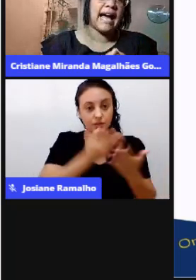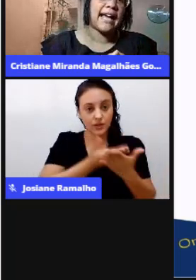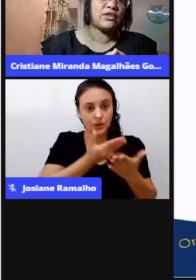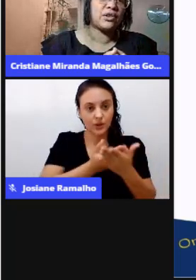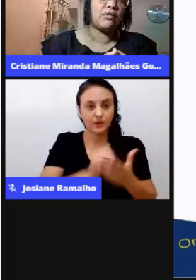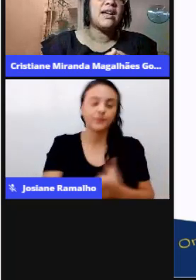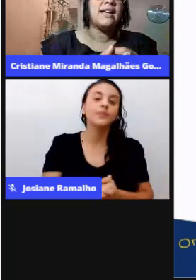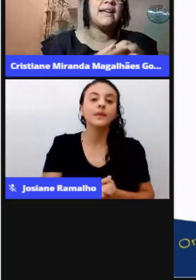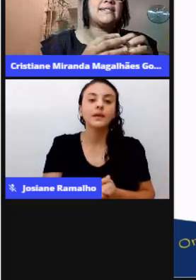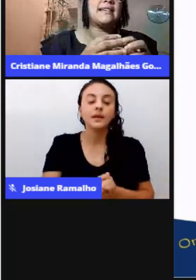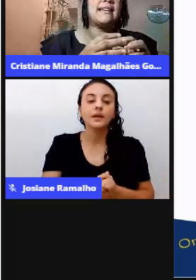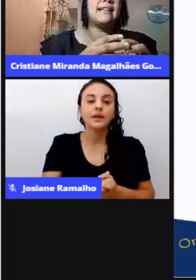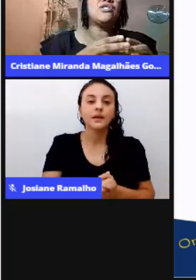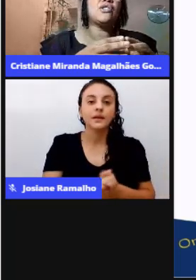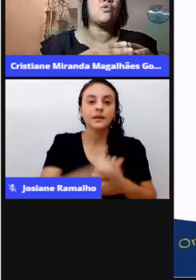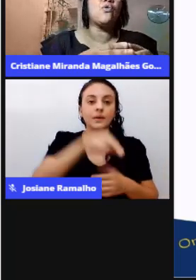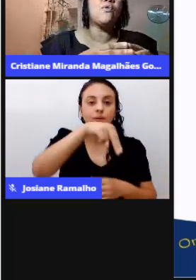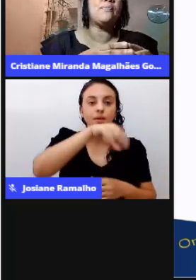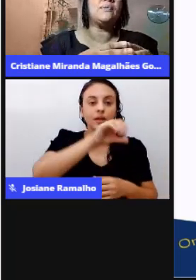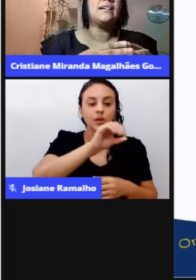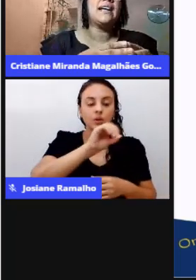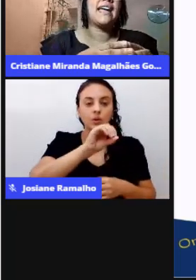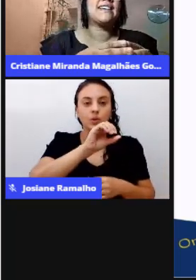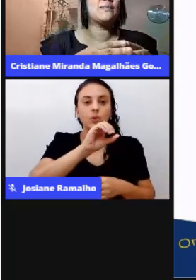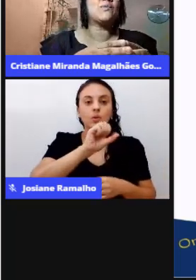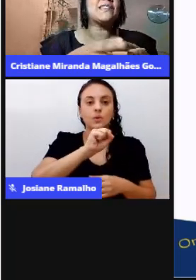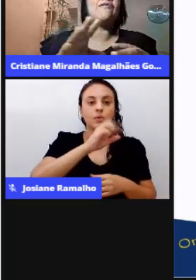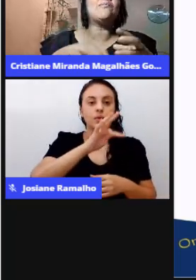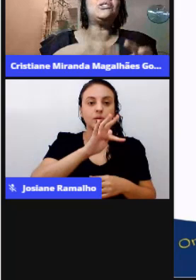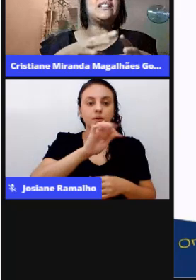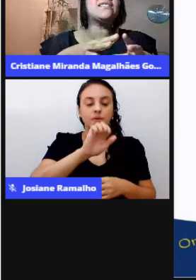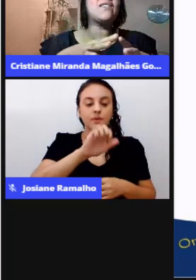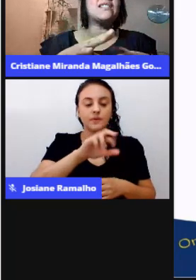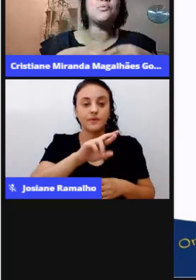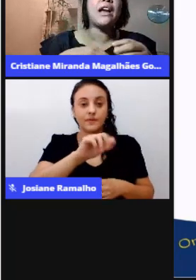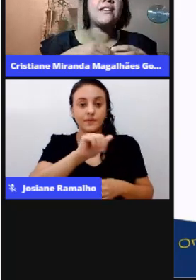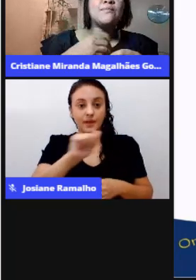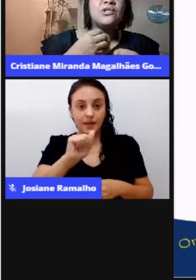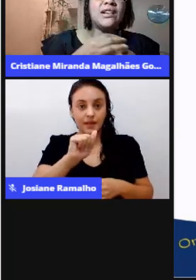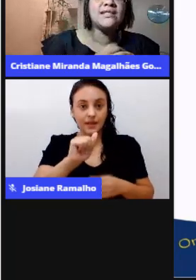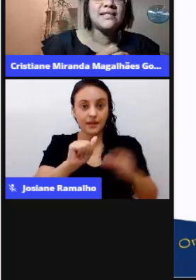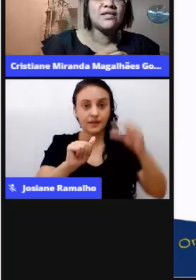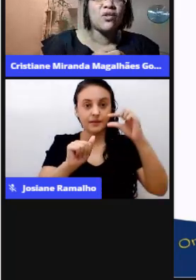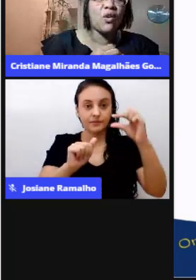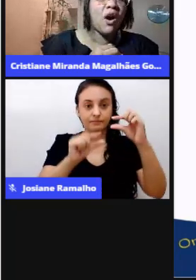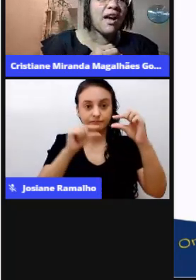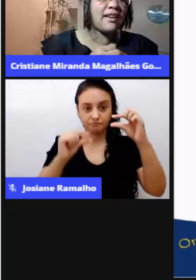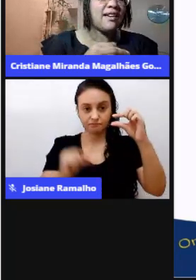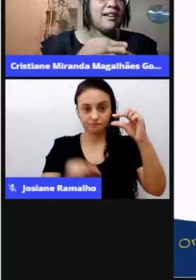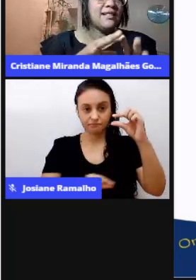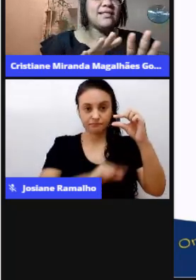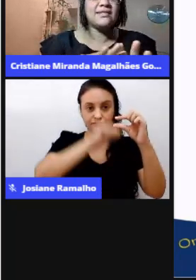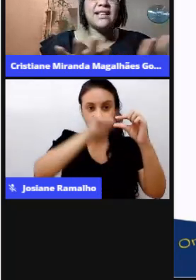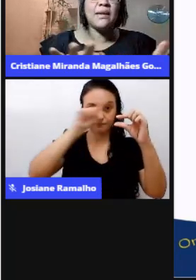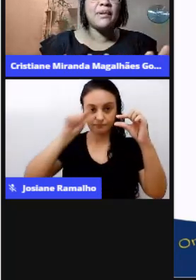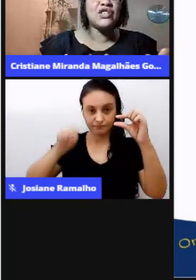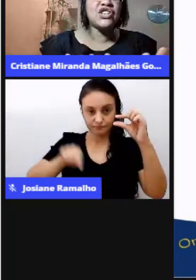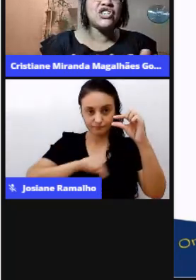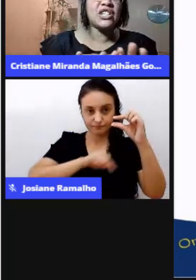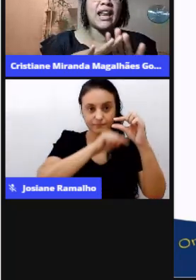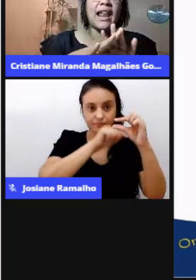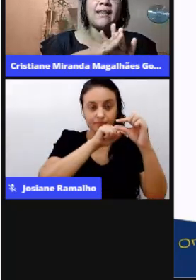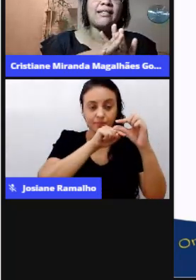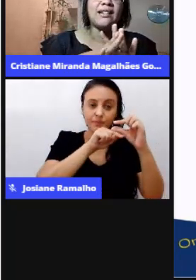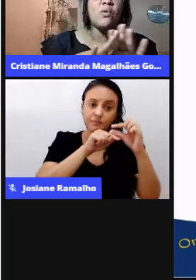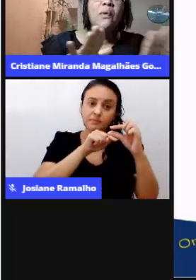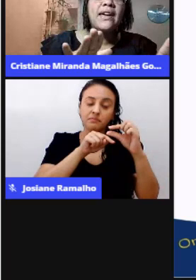funcionamento didático, esse grande grupo é responsável muitas vezes por as mudanças que ocorrem. De repente, a